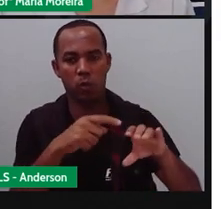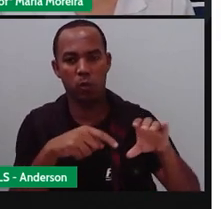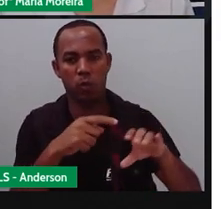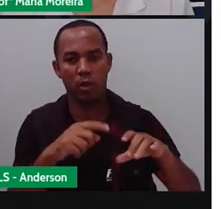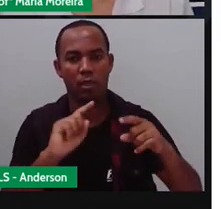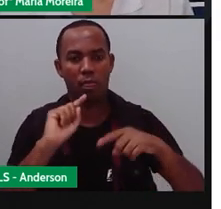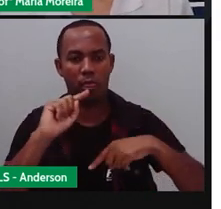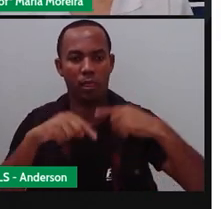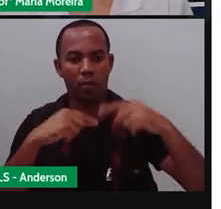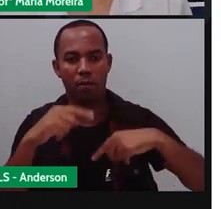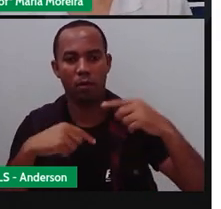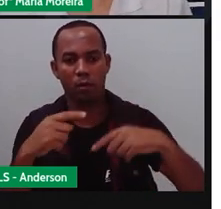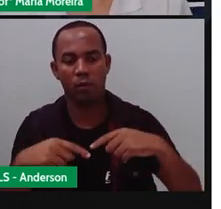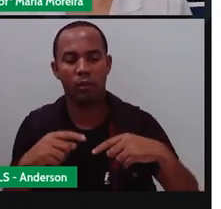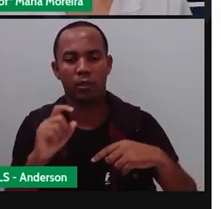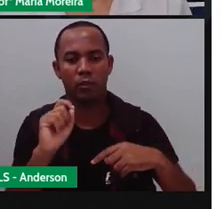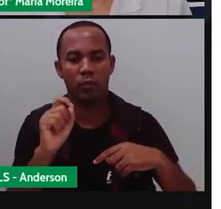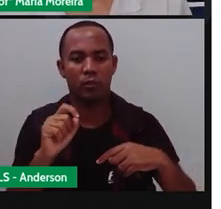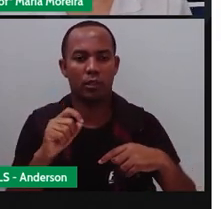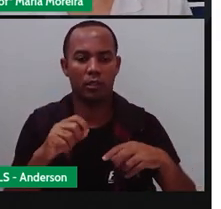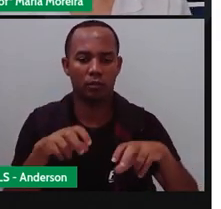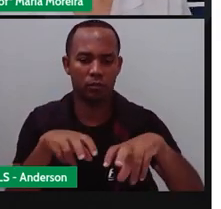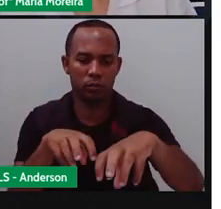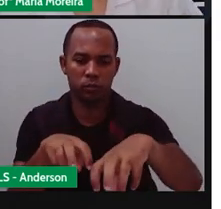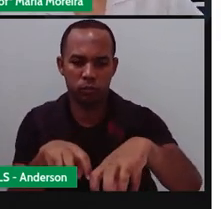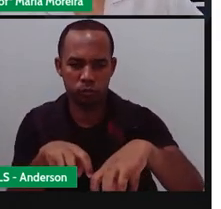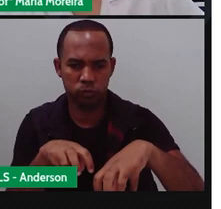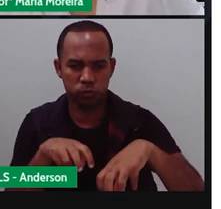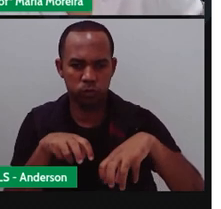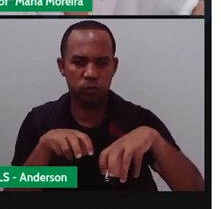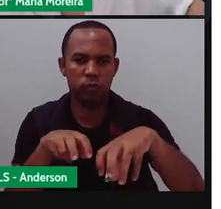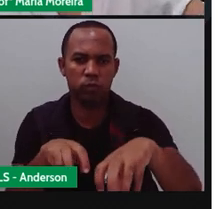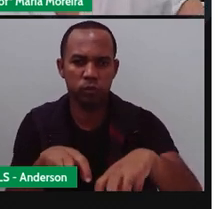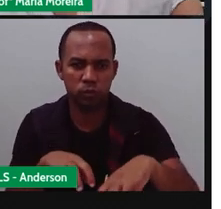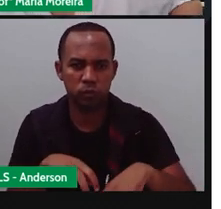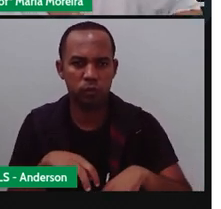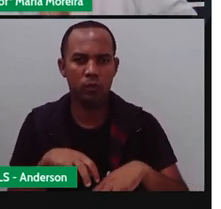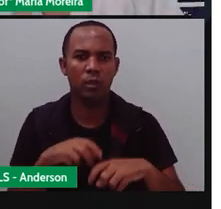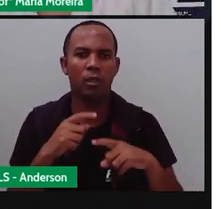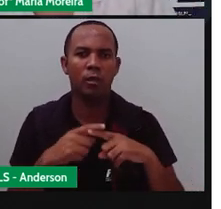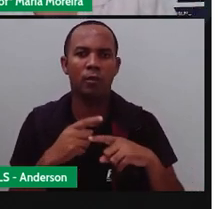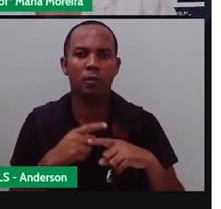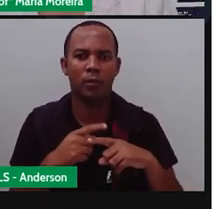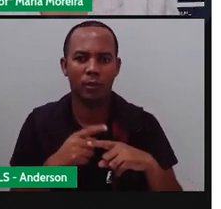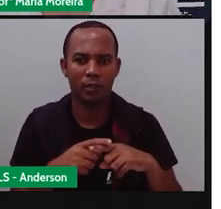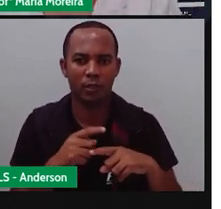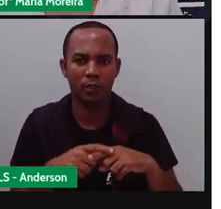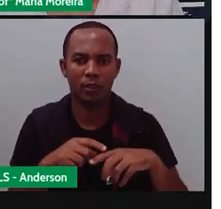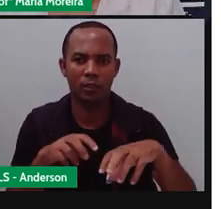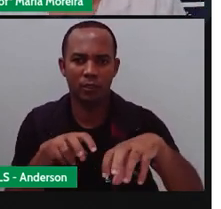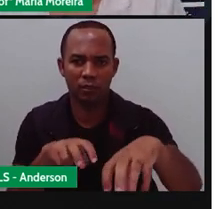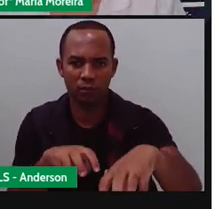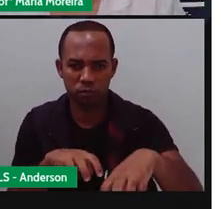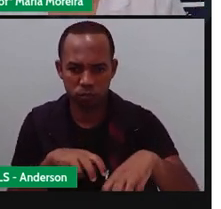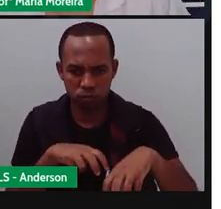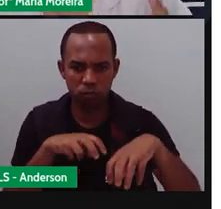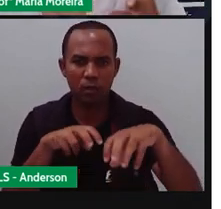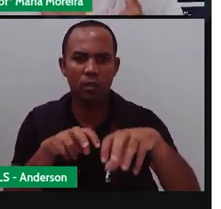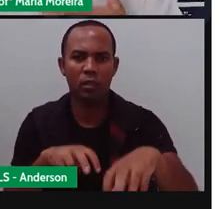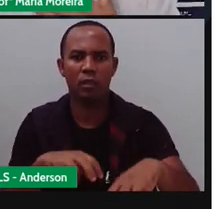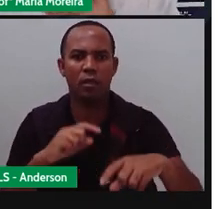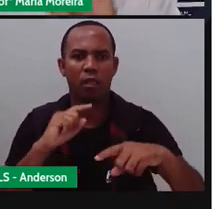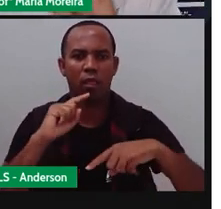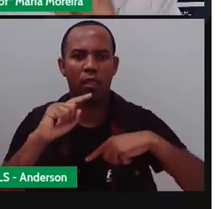E aí depois como tratores é isso então motores de tração porque ele tem um puxando isso aí e aí